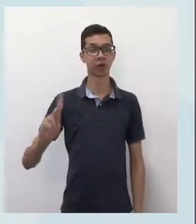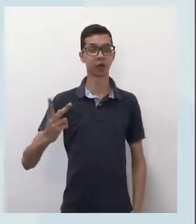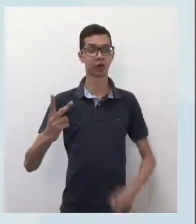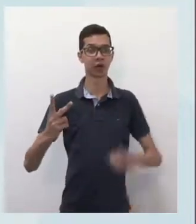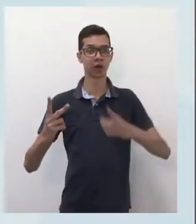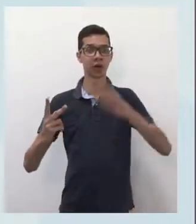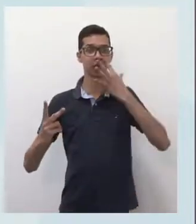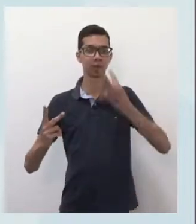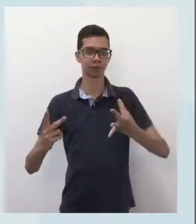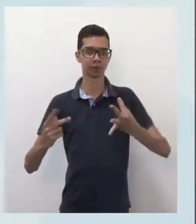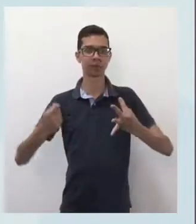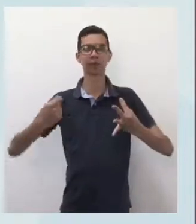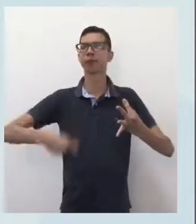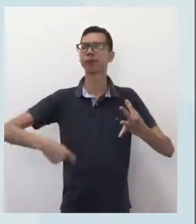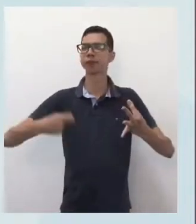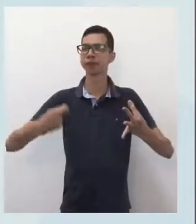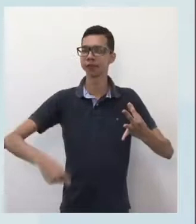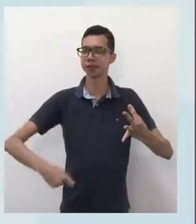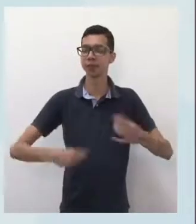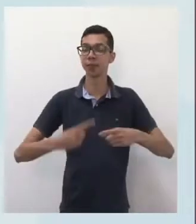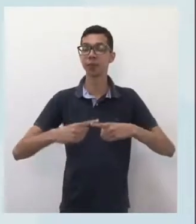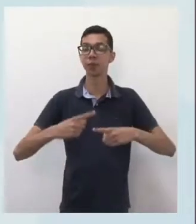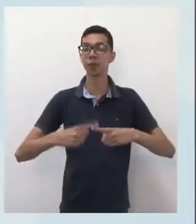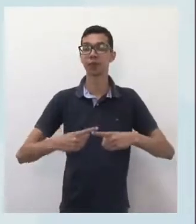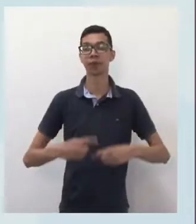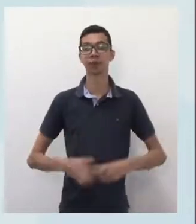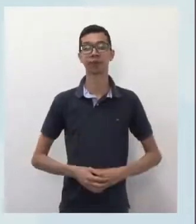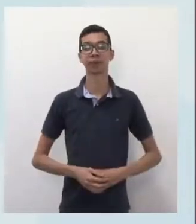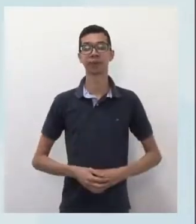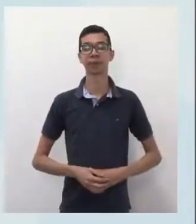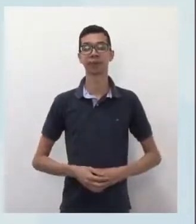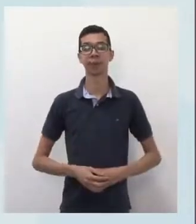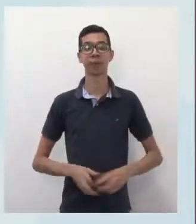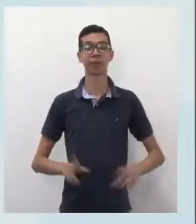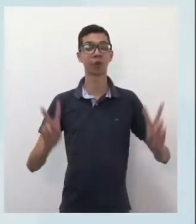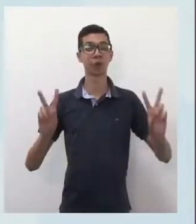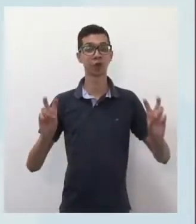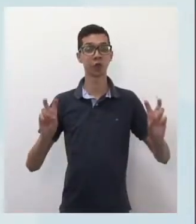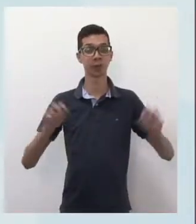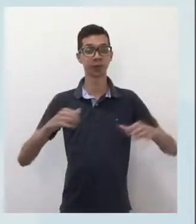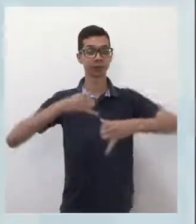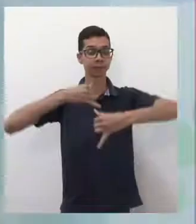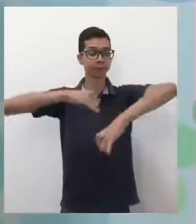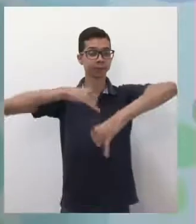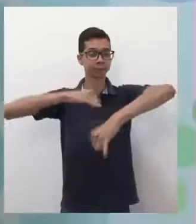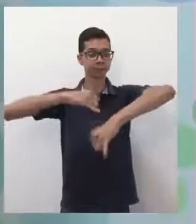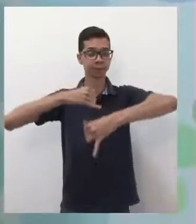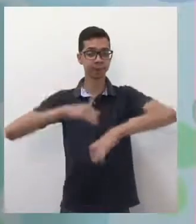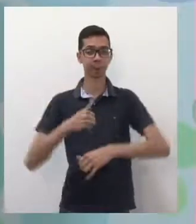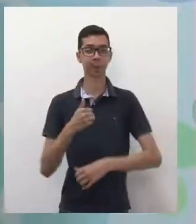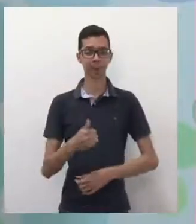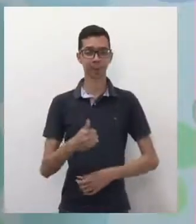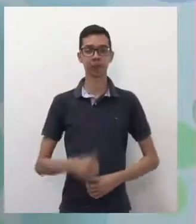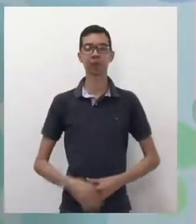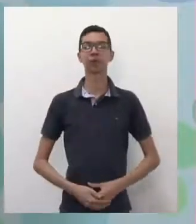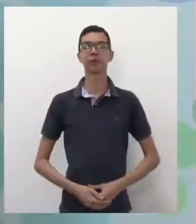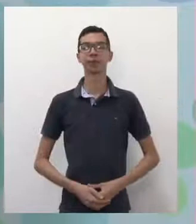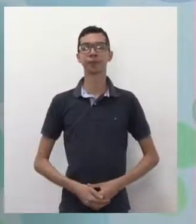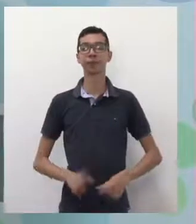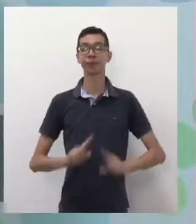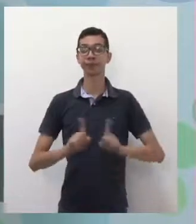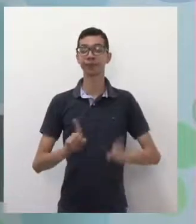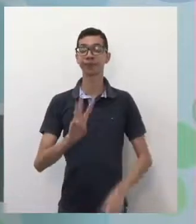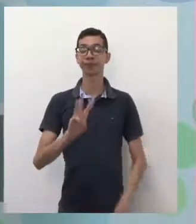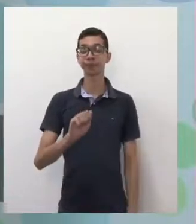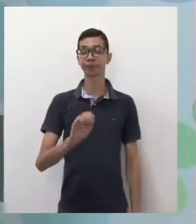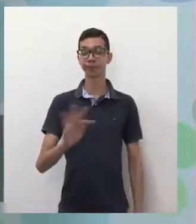quilowatt-hora, pois ela corresponde à grandeza energia. Agora sim, watt